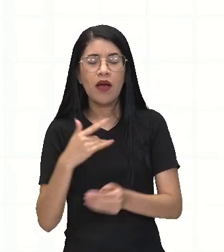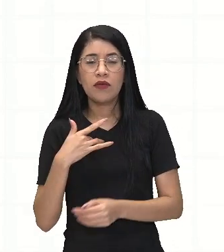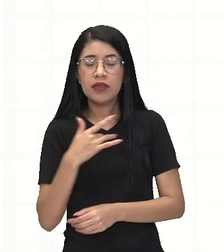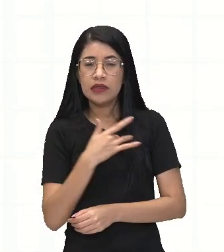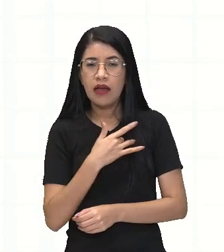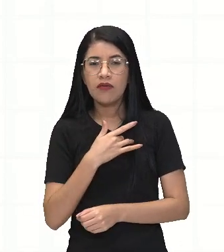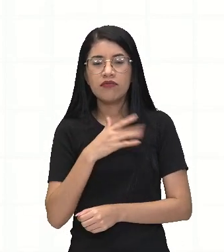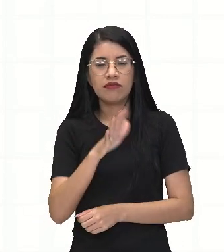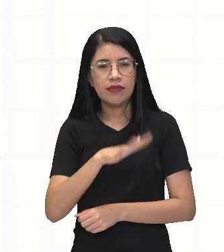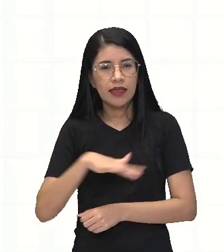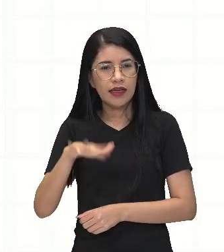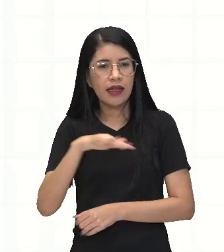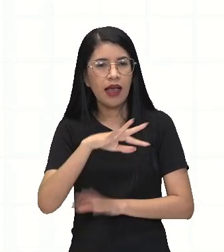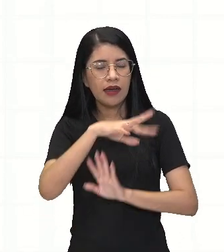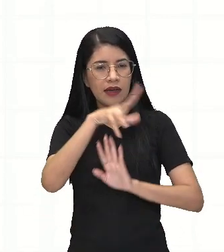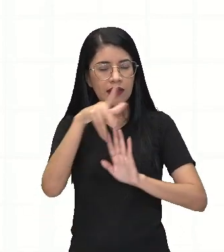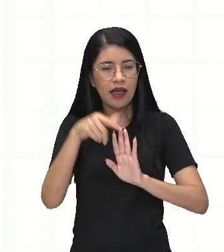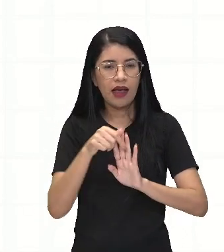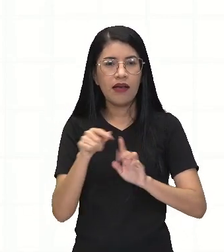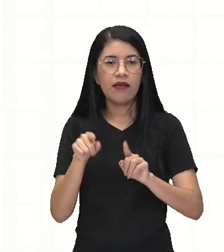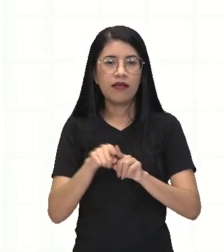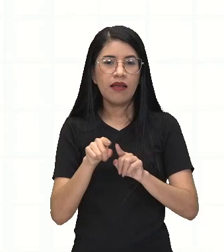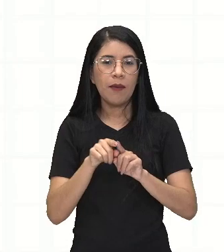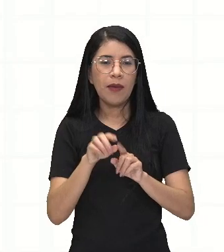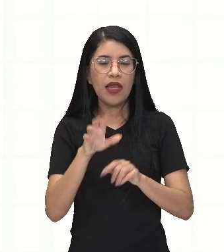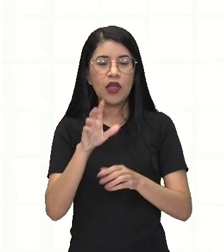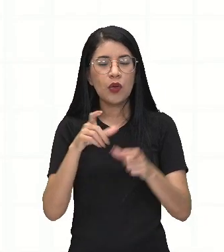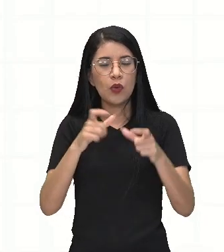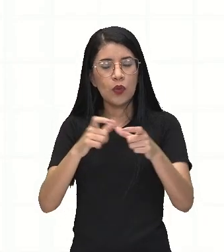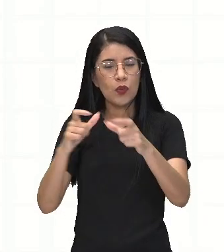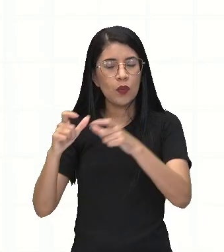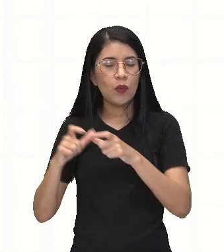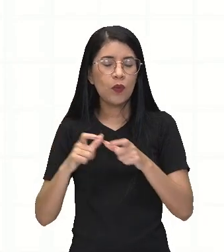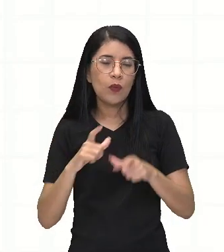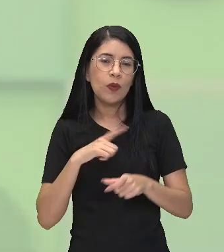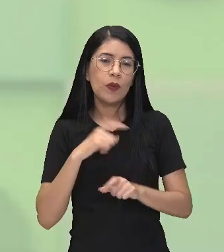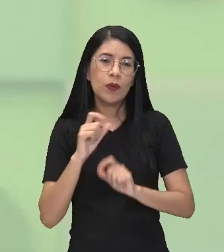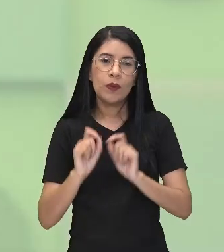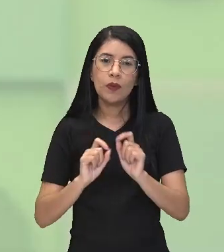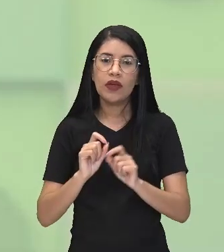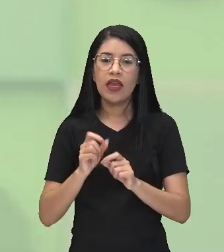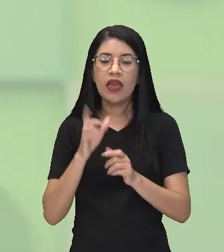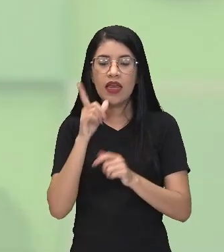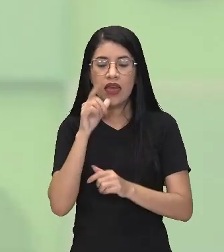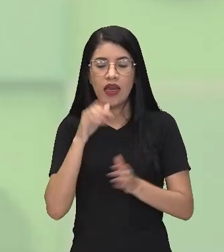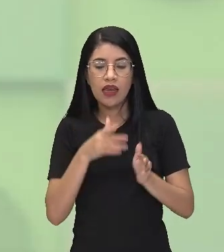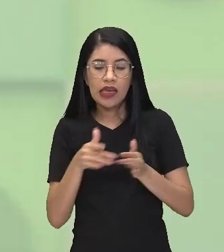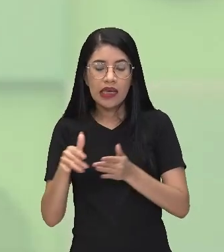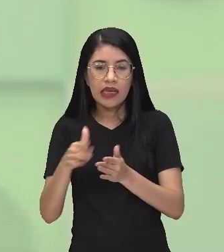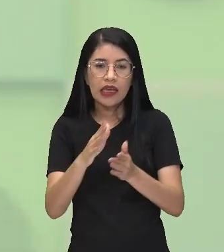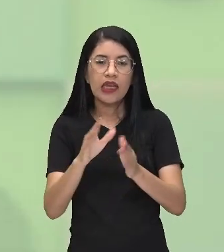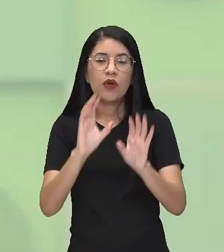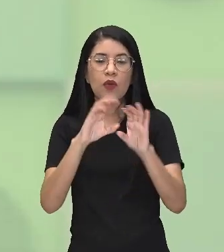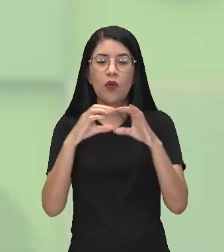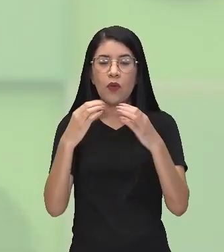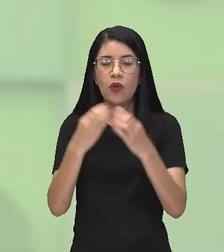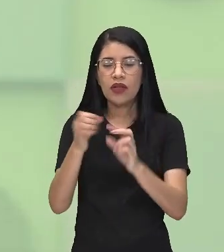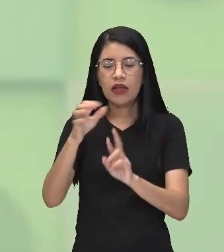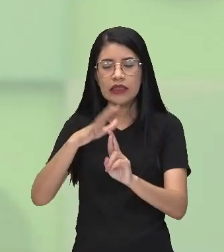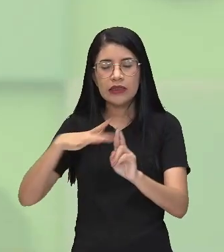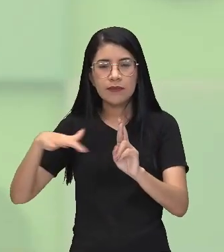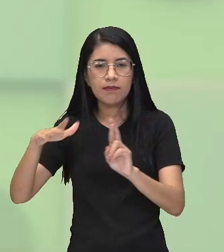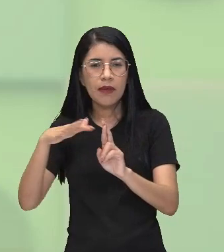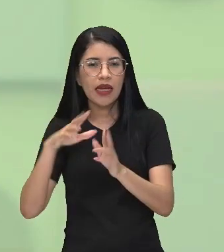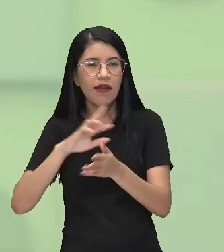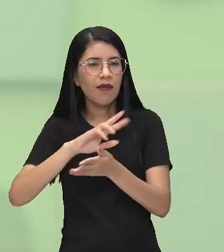em regiões em que existe muitos rios, muitas comunidades ribeirinhas e que